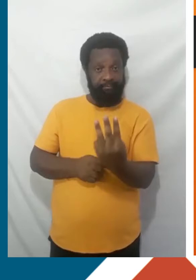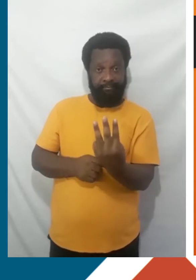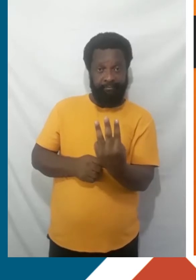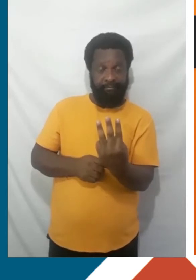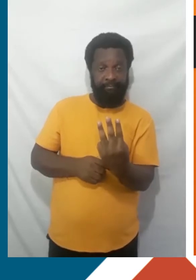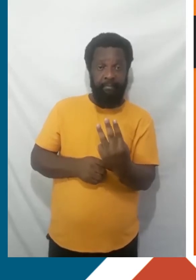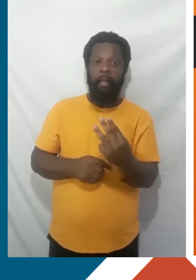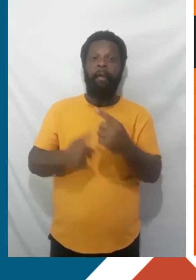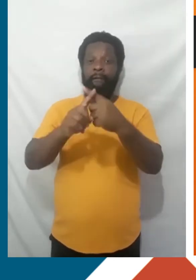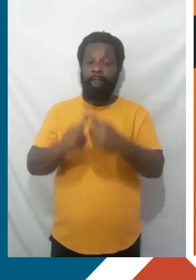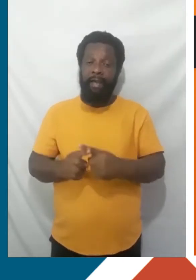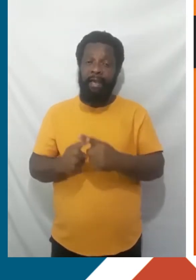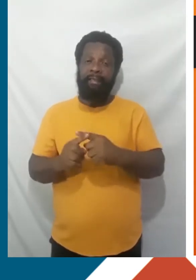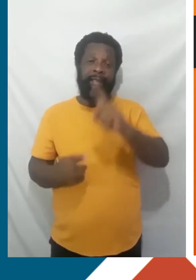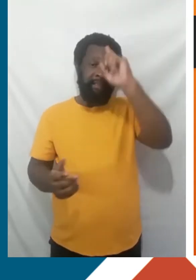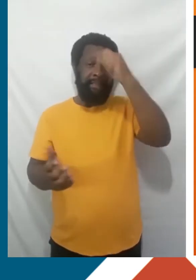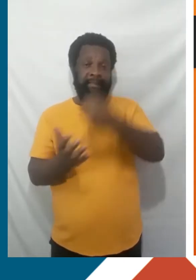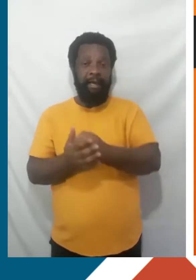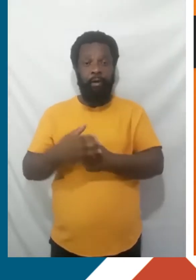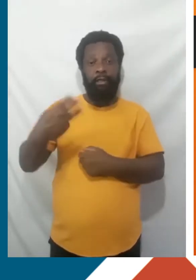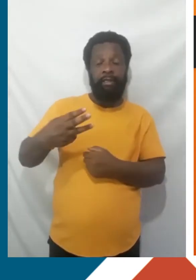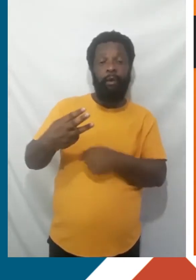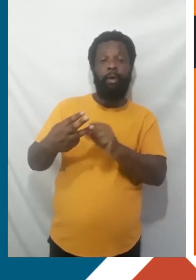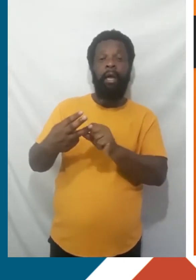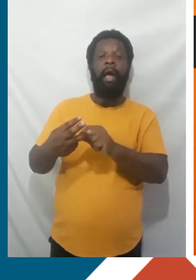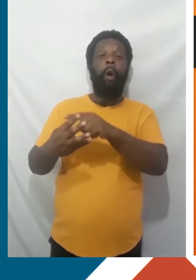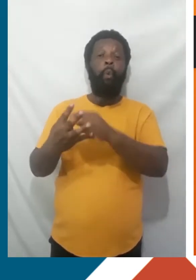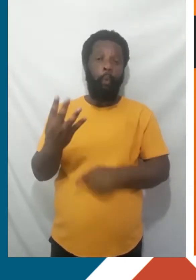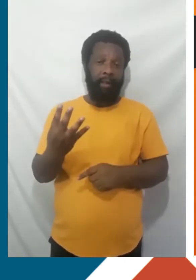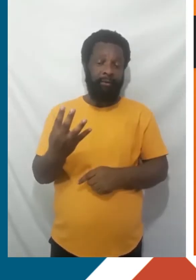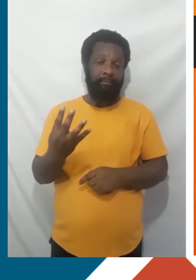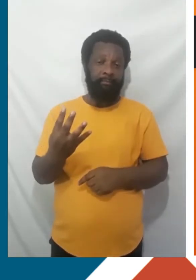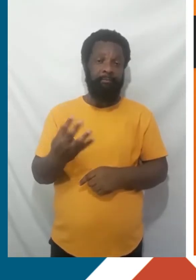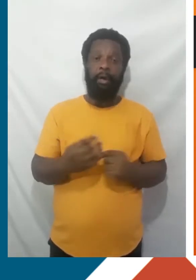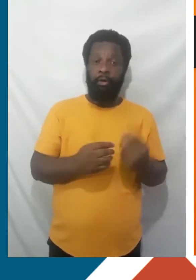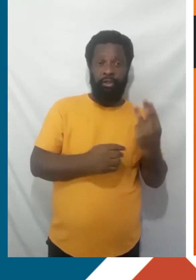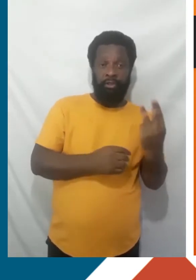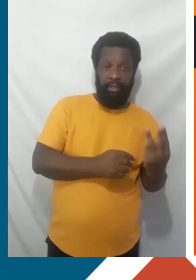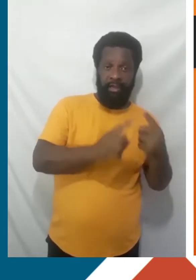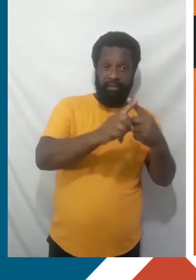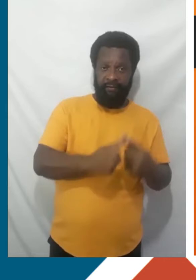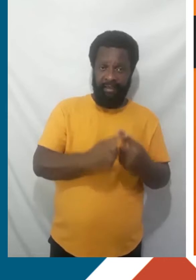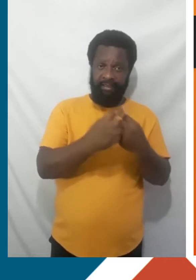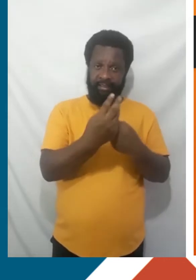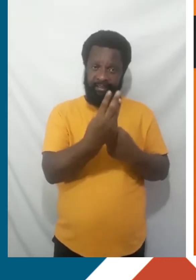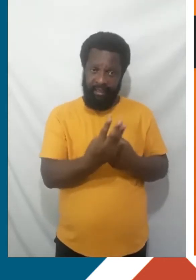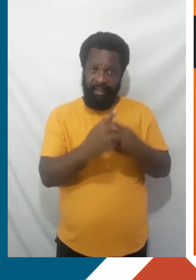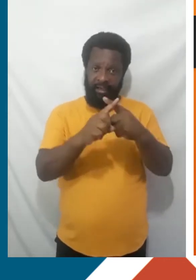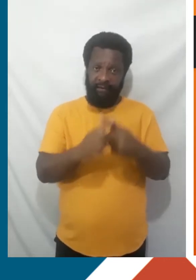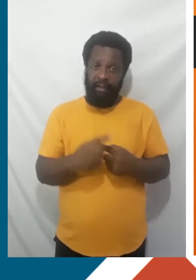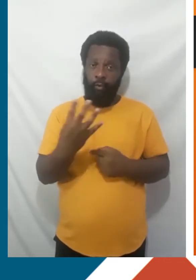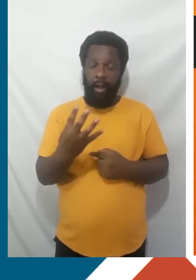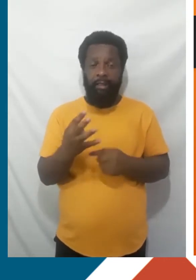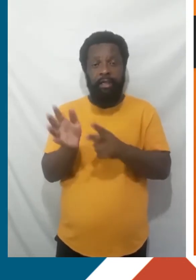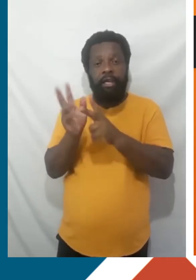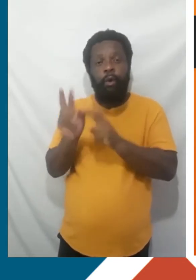são 3, pela quantidade de possibilidades da terceira decisão, que são 4. Então, 3 vezes 3 vezes 4,